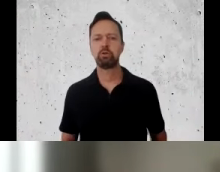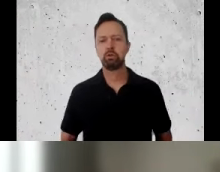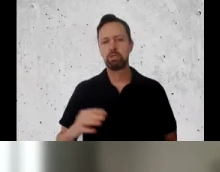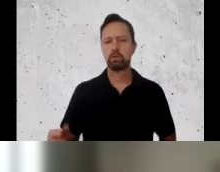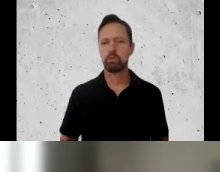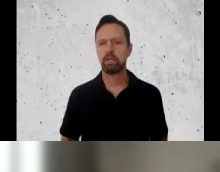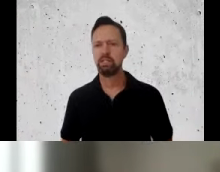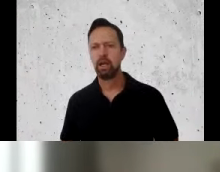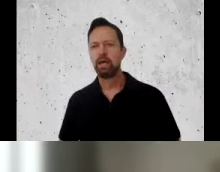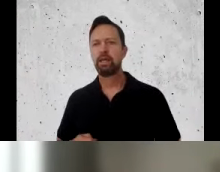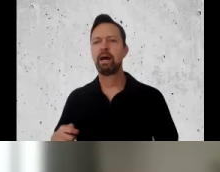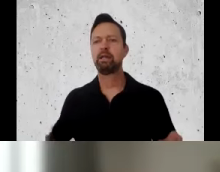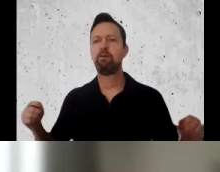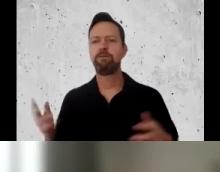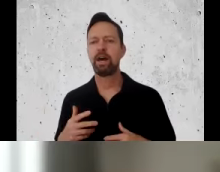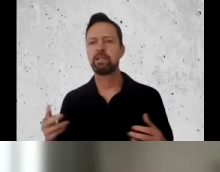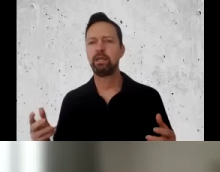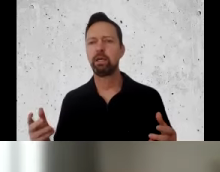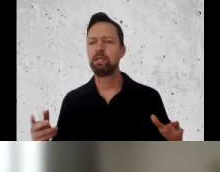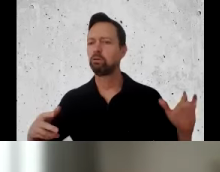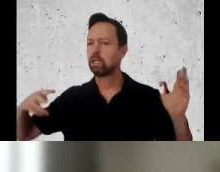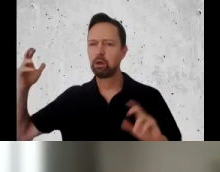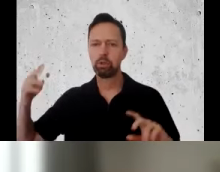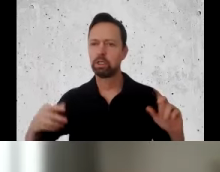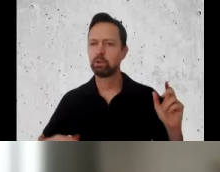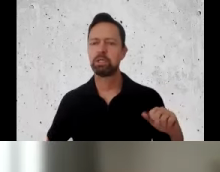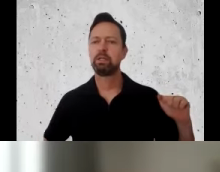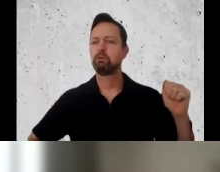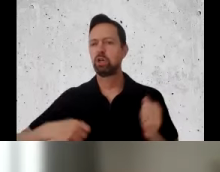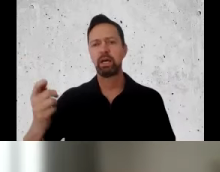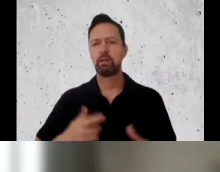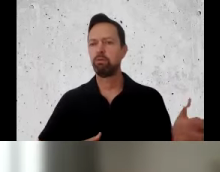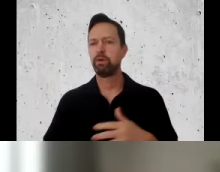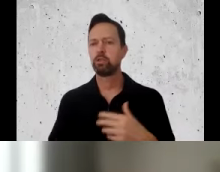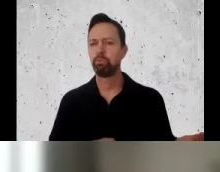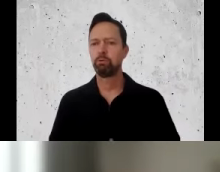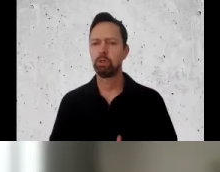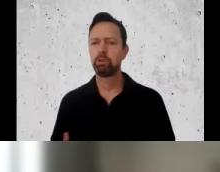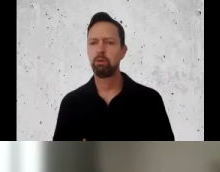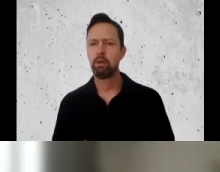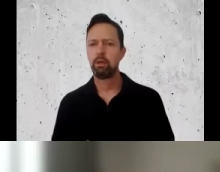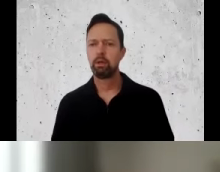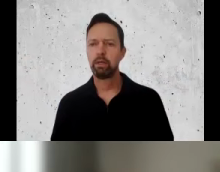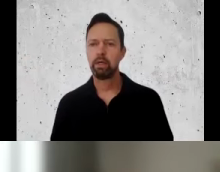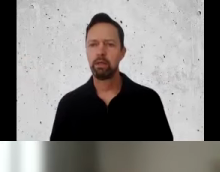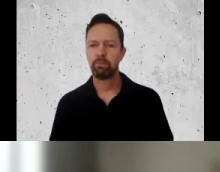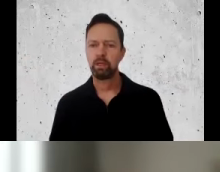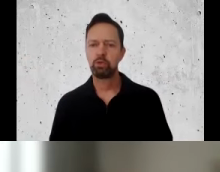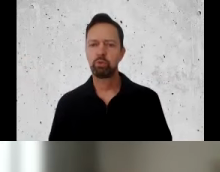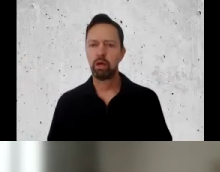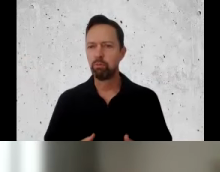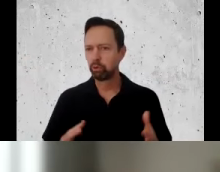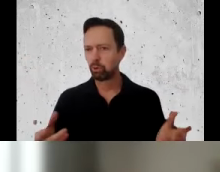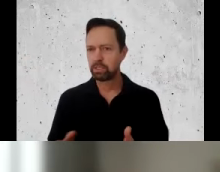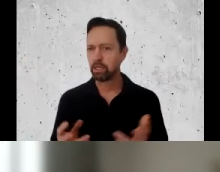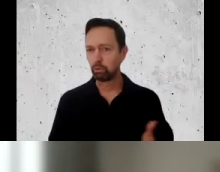fazem o estágio 2, estágio 3, e cada um faz aquilo ali, não tem nem coordenador central, só que cada um vende um para o outro, e